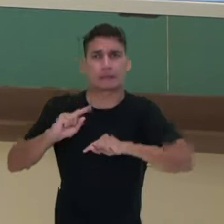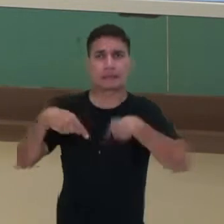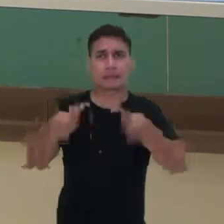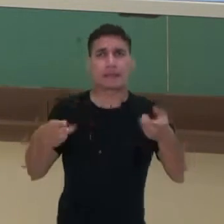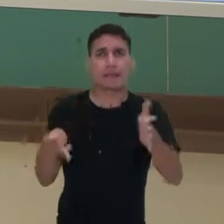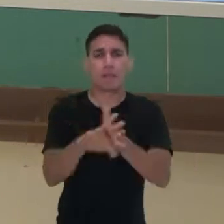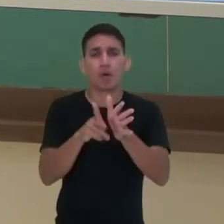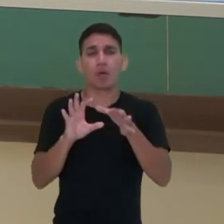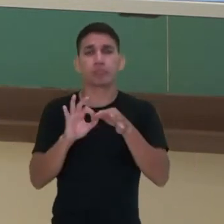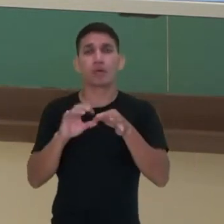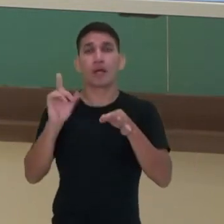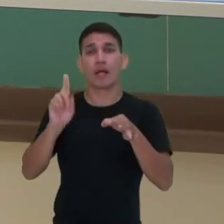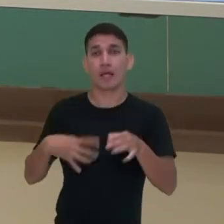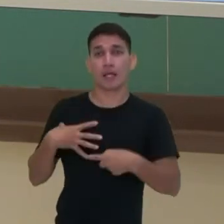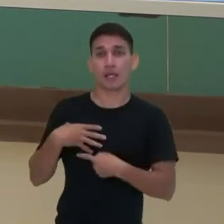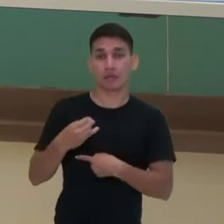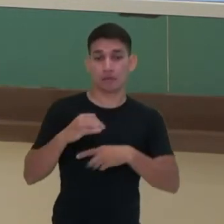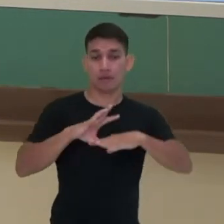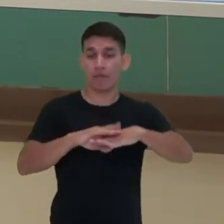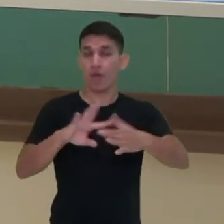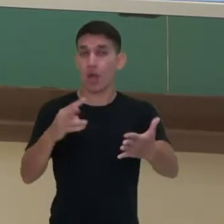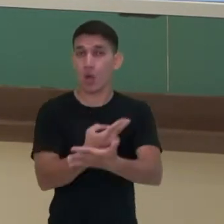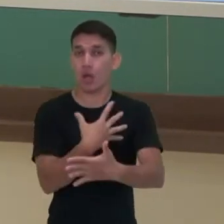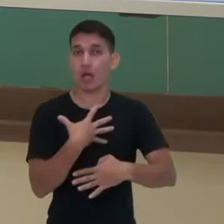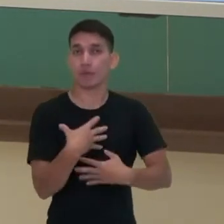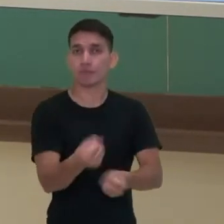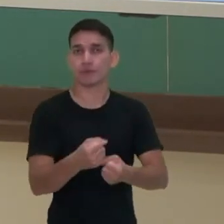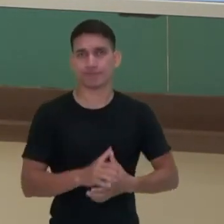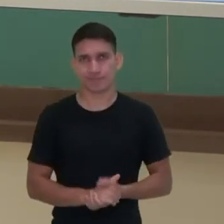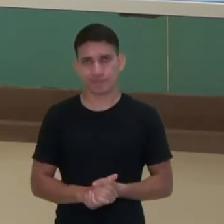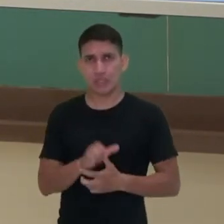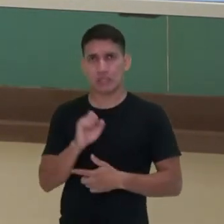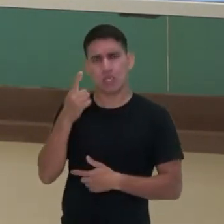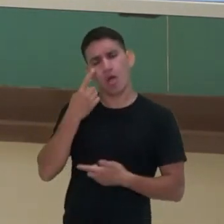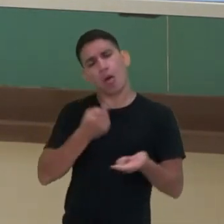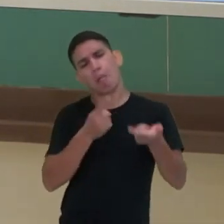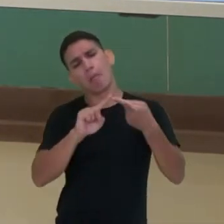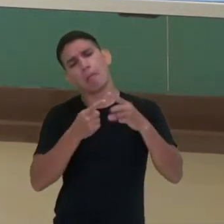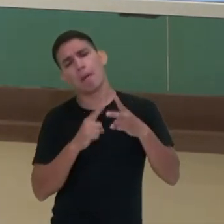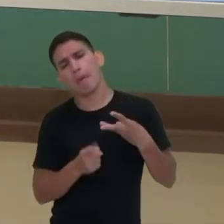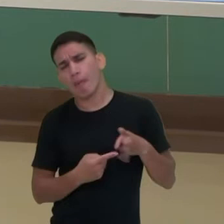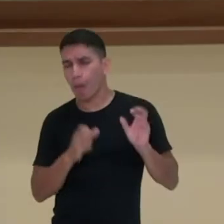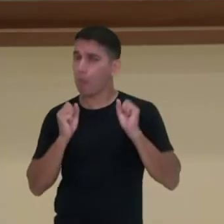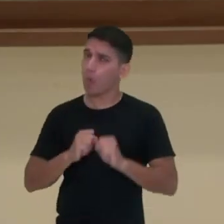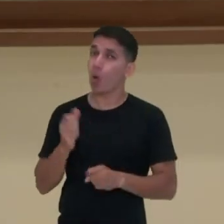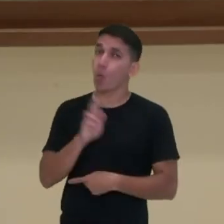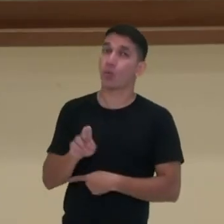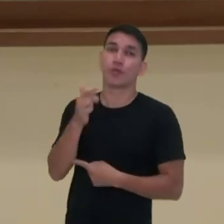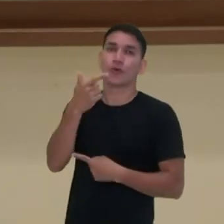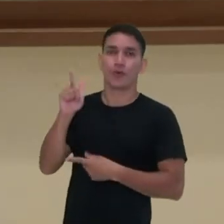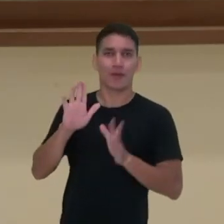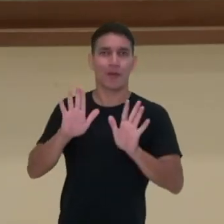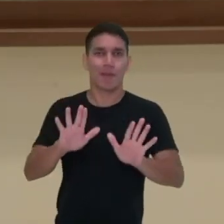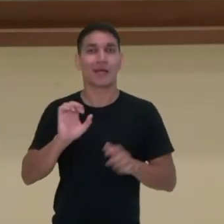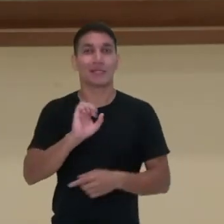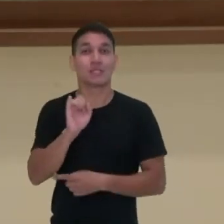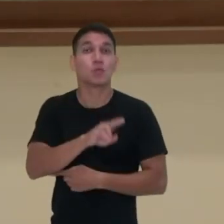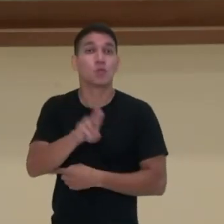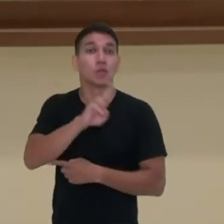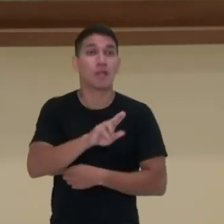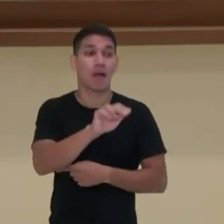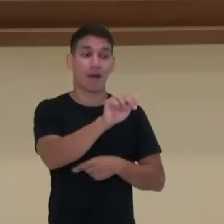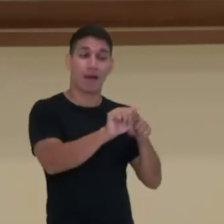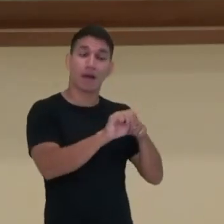indivíduos afetados pela doença. Se a gente for utilizar a letra A, você pode utilizar outras letras. Mas se a gente for utilizar a letra A, o